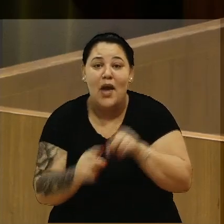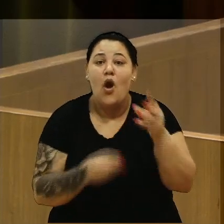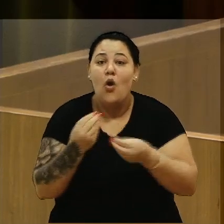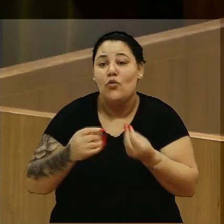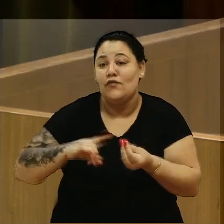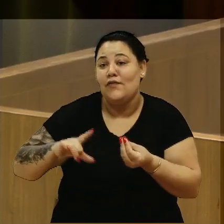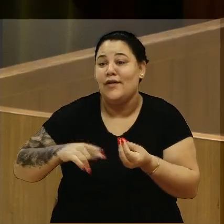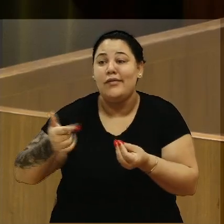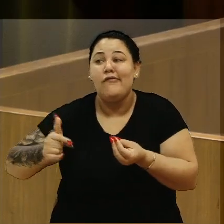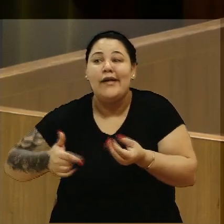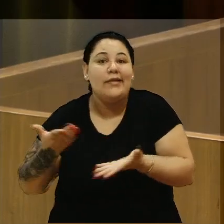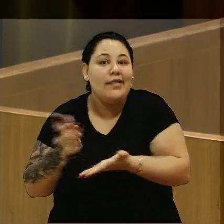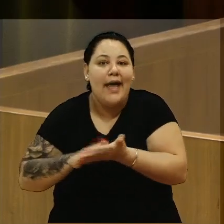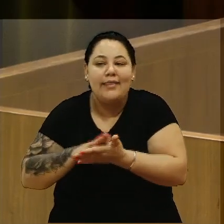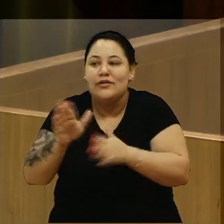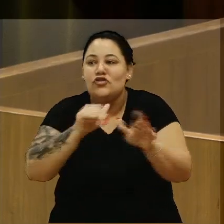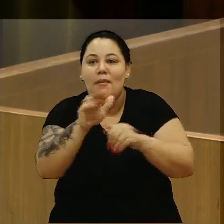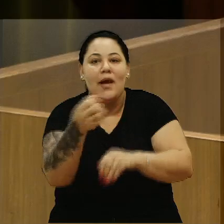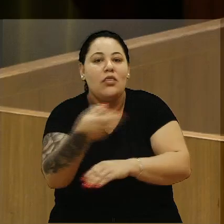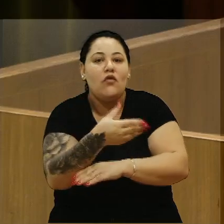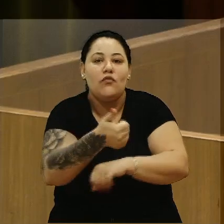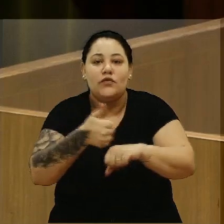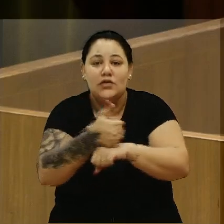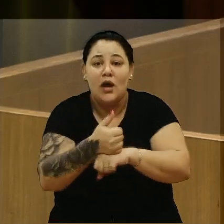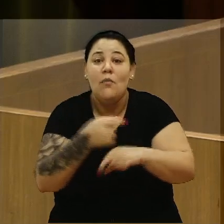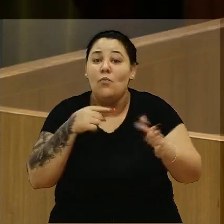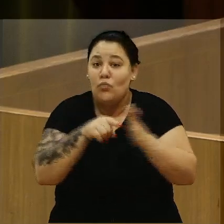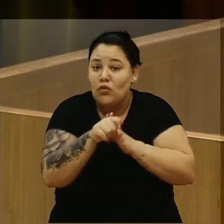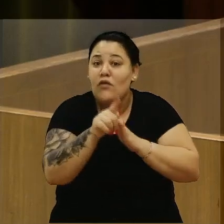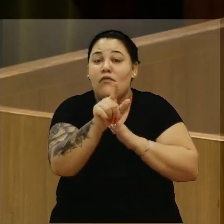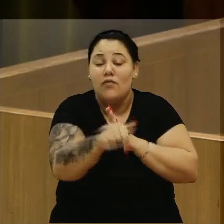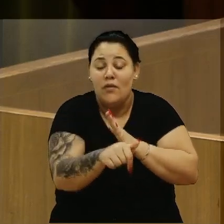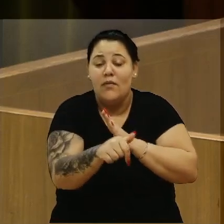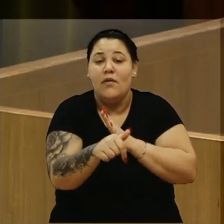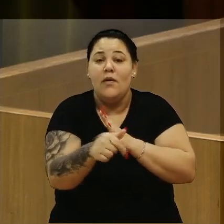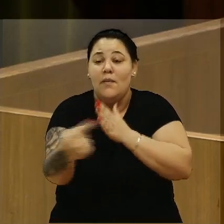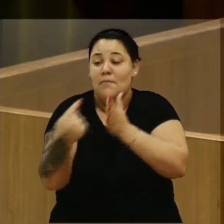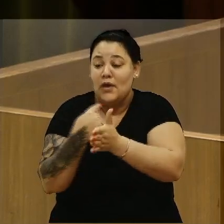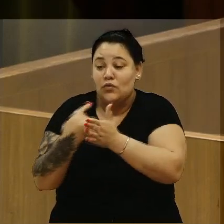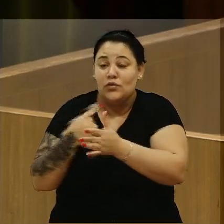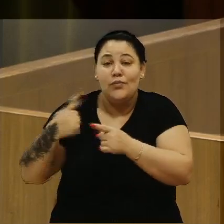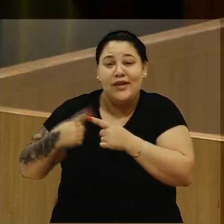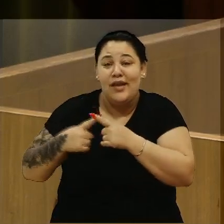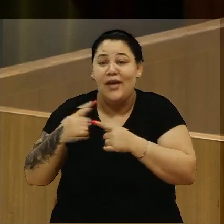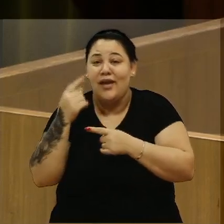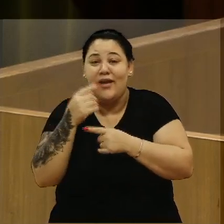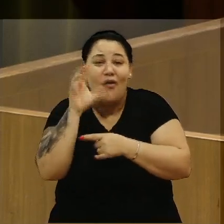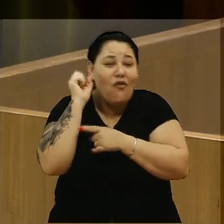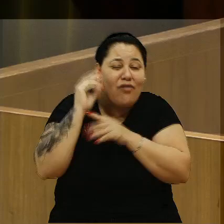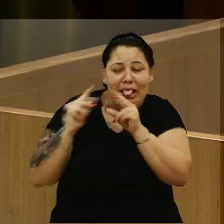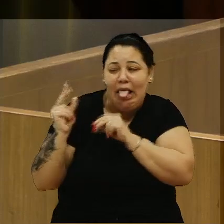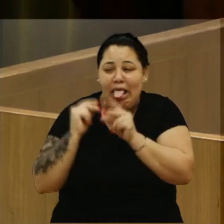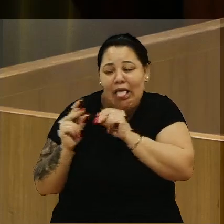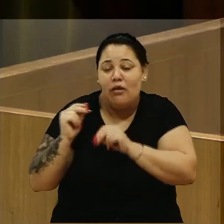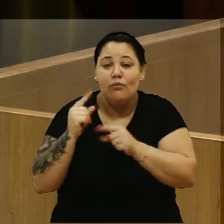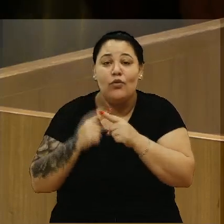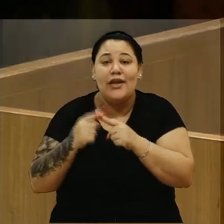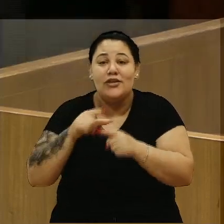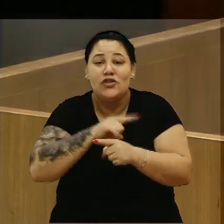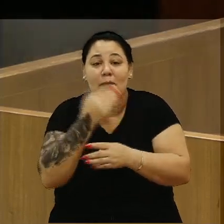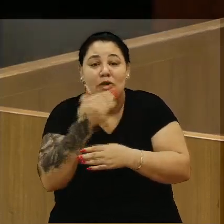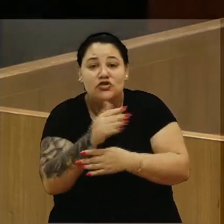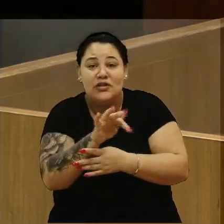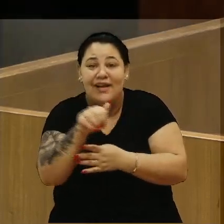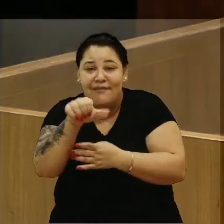teremos chamamento de novos profissionais? Portanto, fica meu questionamento. Digo isso porque ouvi murmurinhos de que viria pedido da FAS